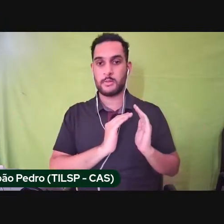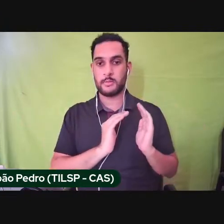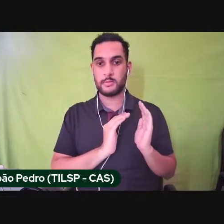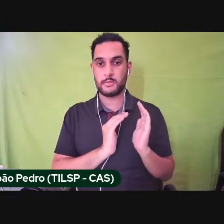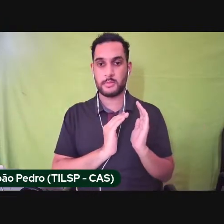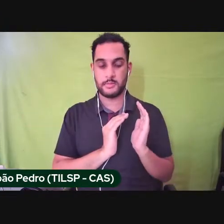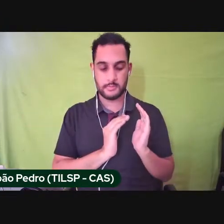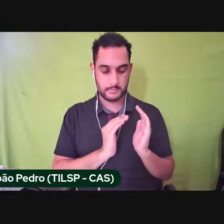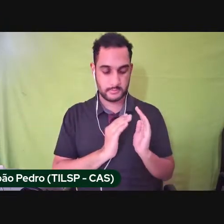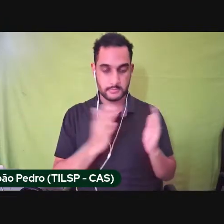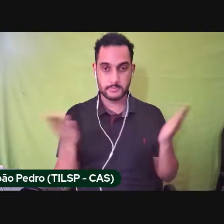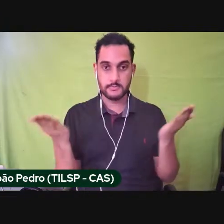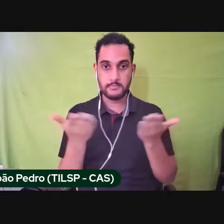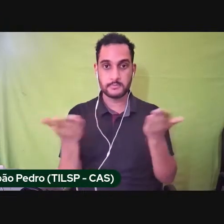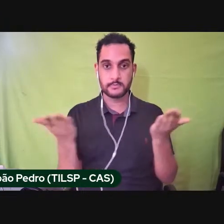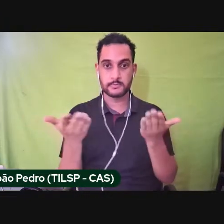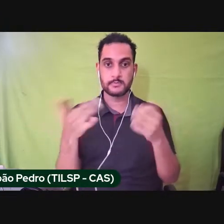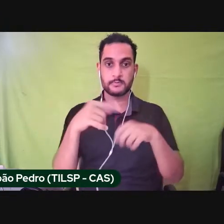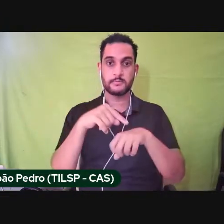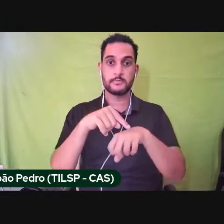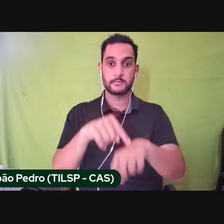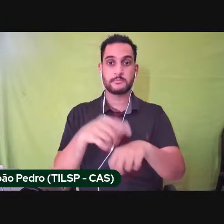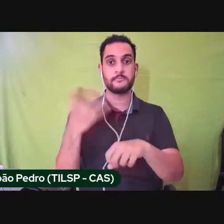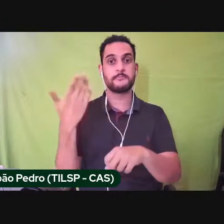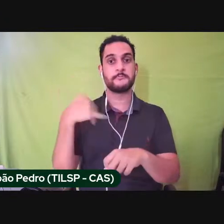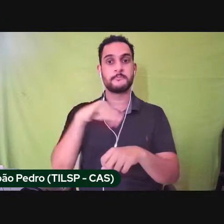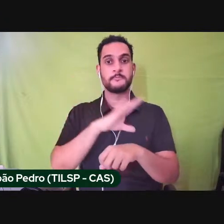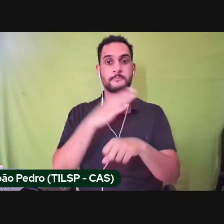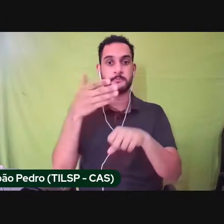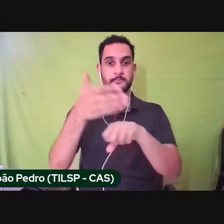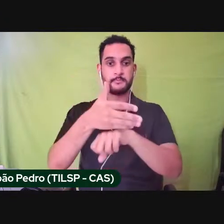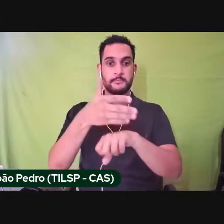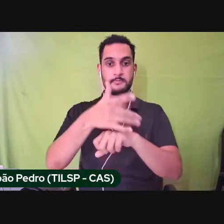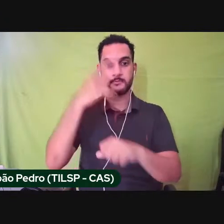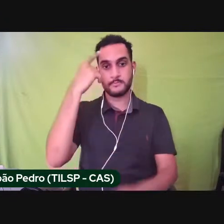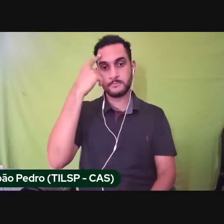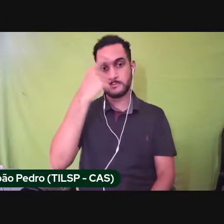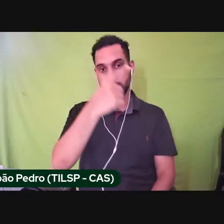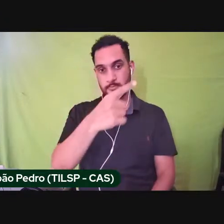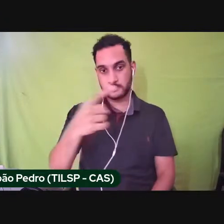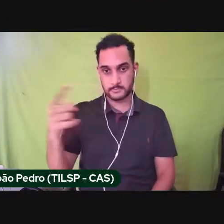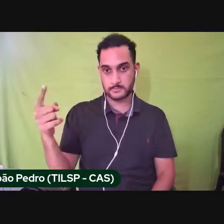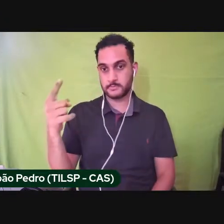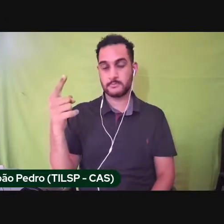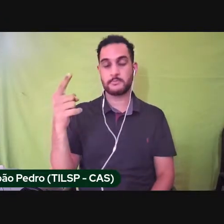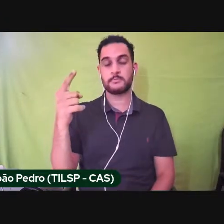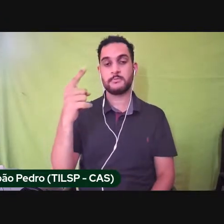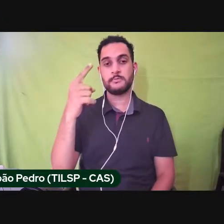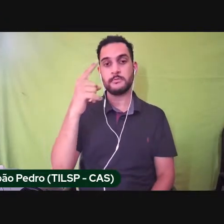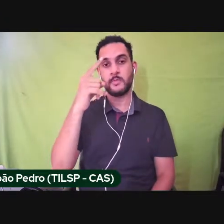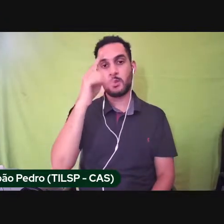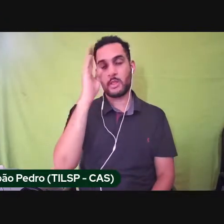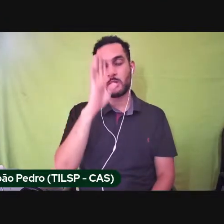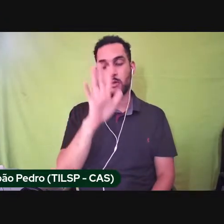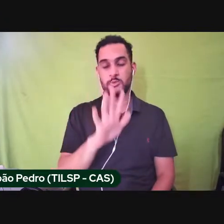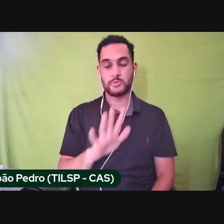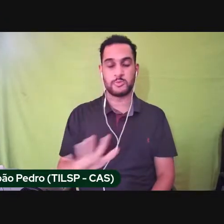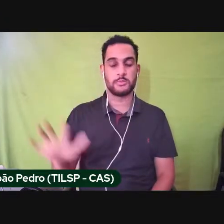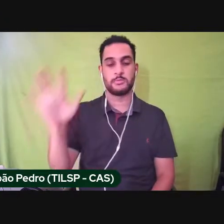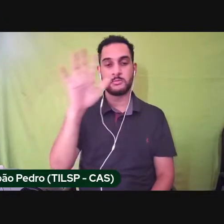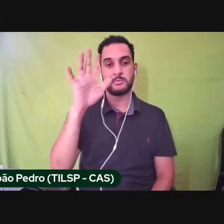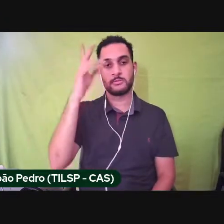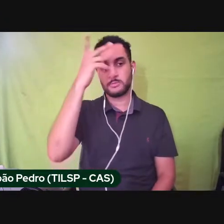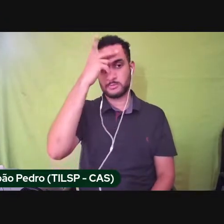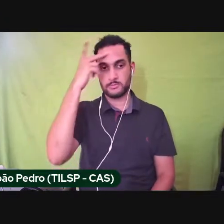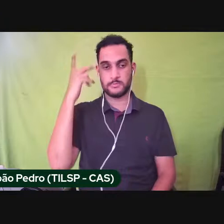em que participamos da Semana Nacional da Pessoa com Deficiência. E isso vem trazer